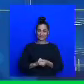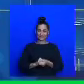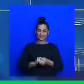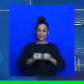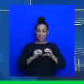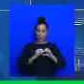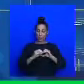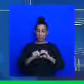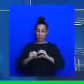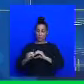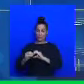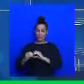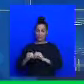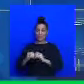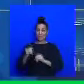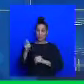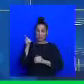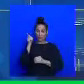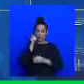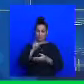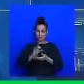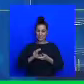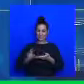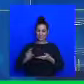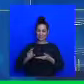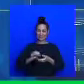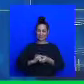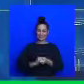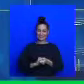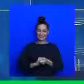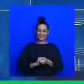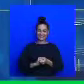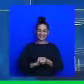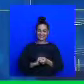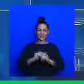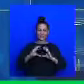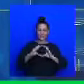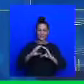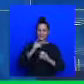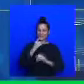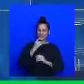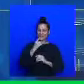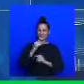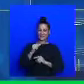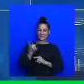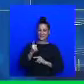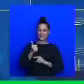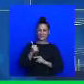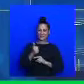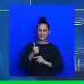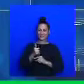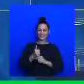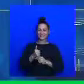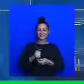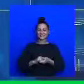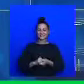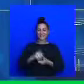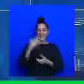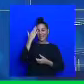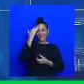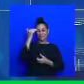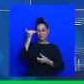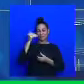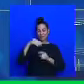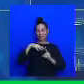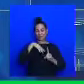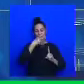Então, engarrafamento, mas tá valendo. 11, bola vermelha. É homenagem ao trânsito da Avenida